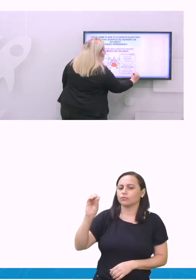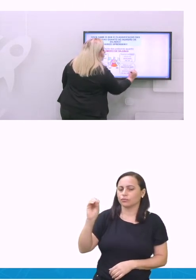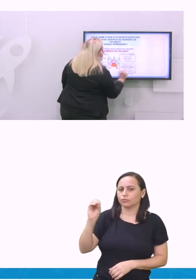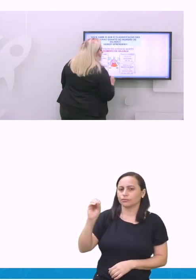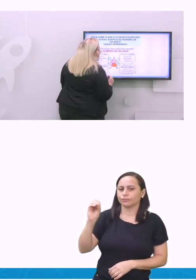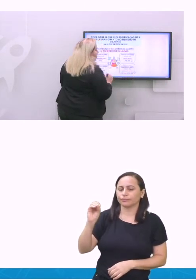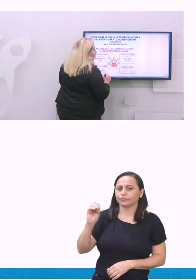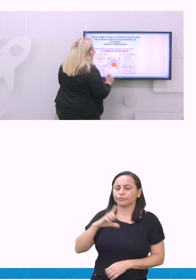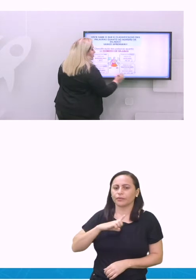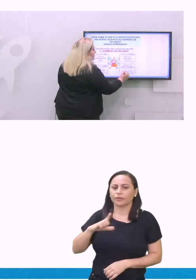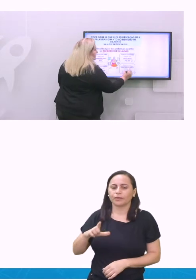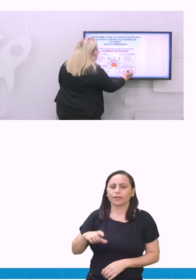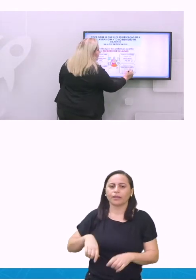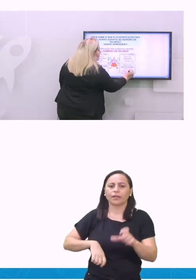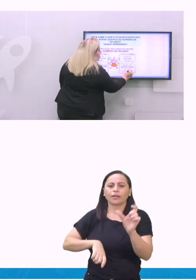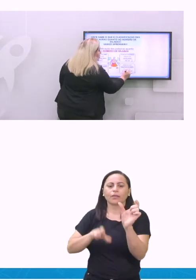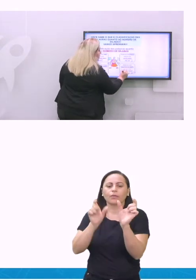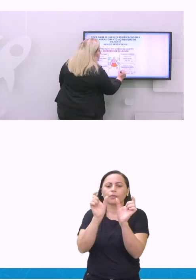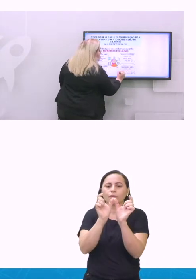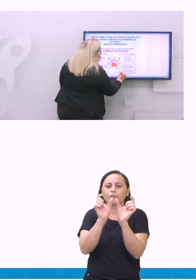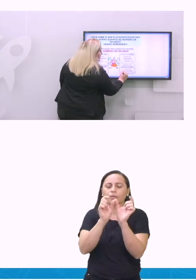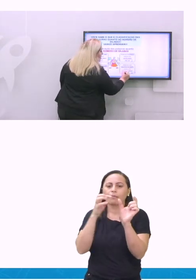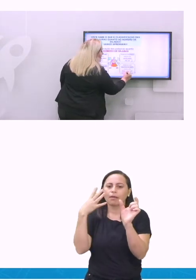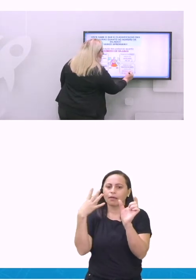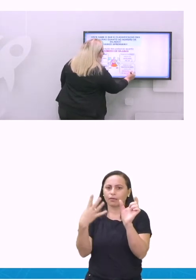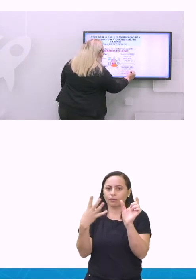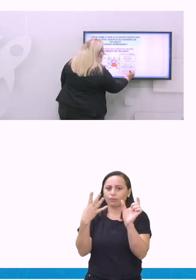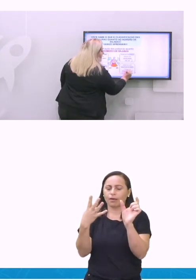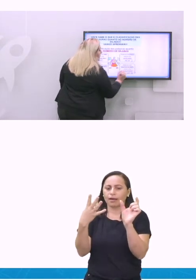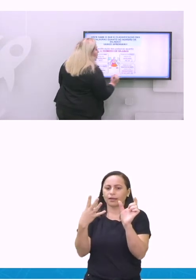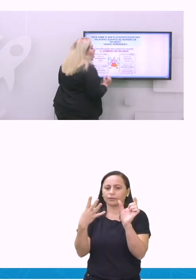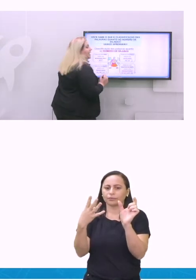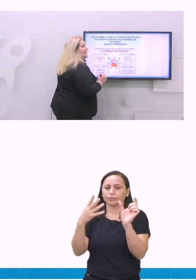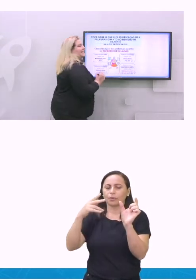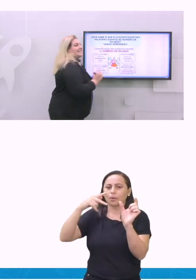universo possui 4 sílabas. Nós chamamos de